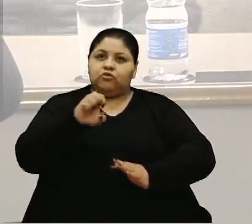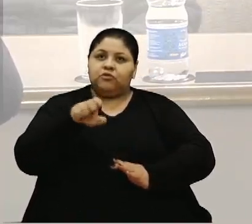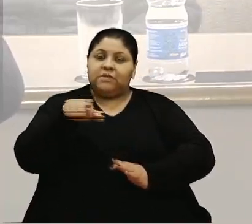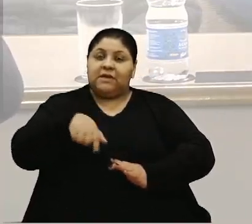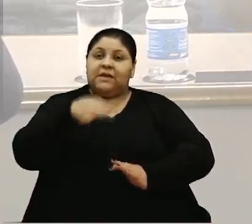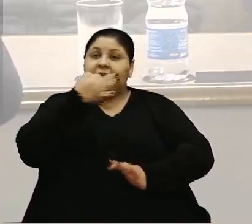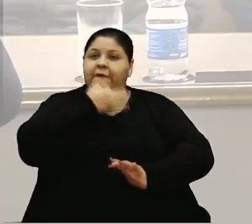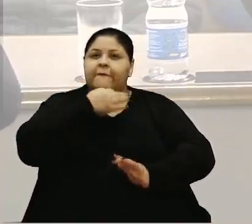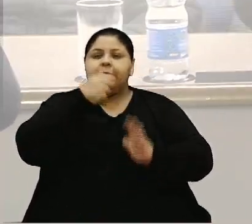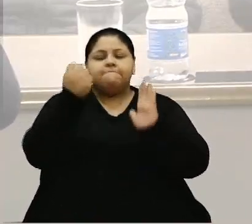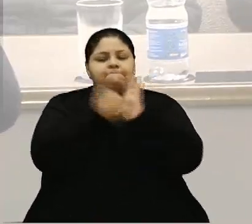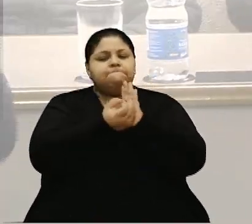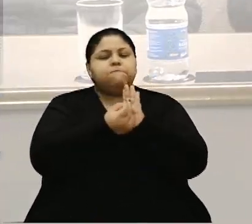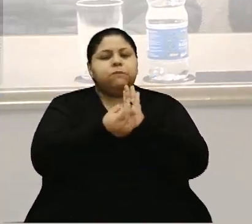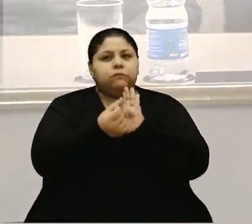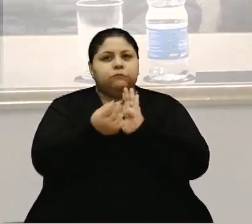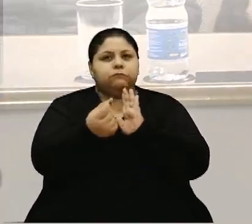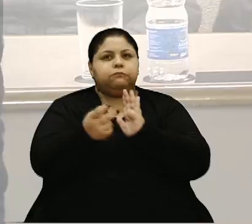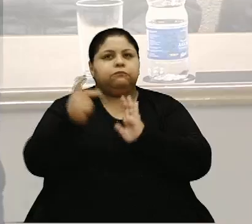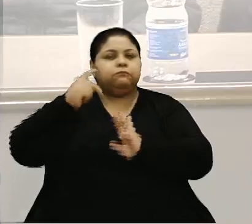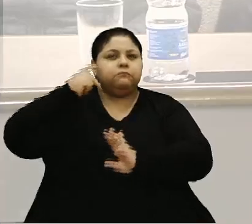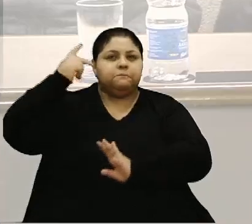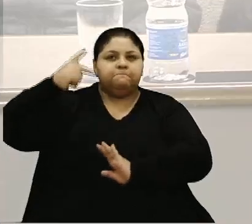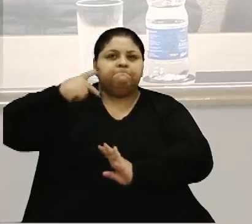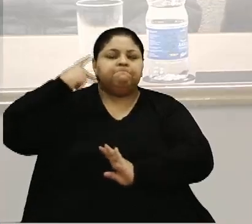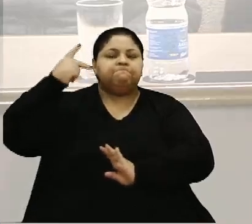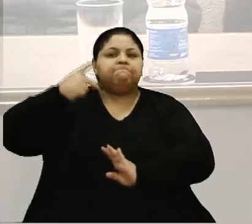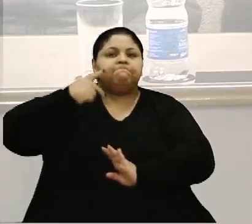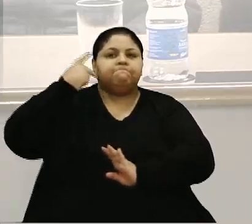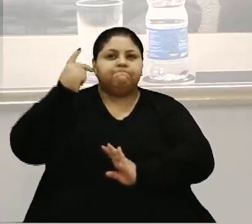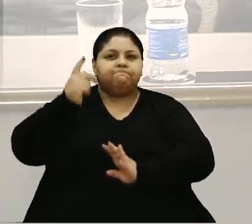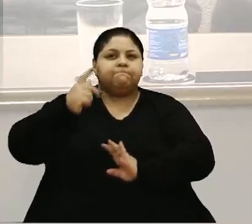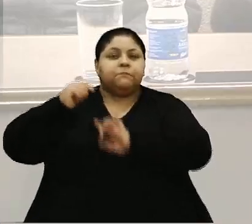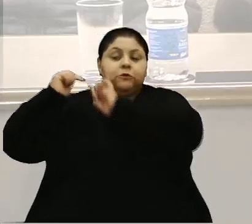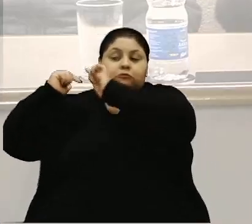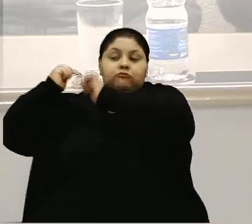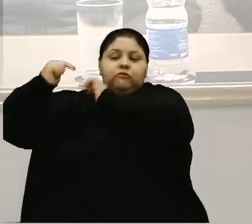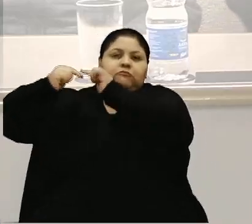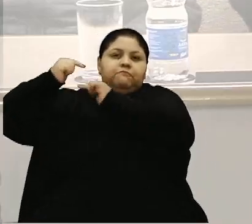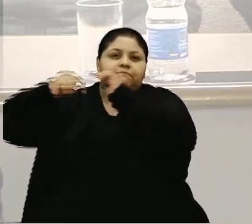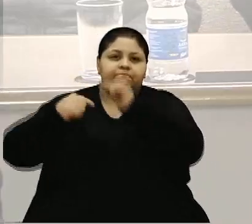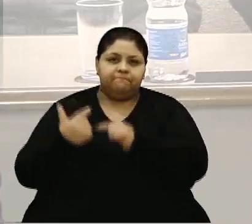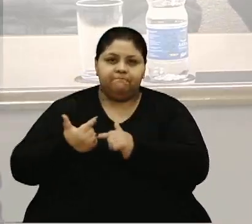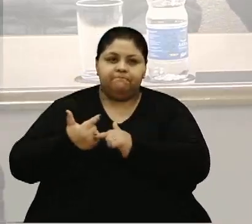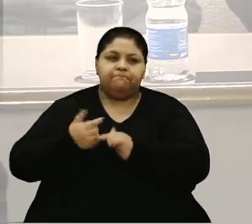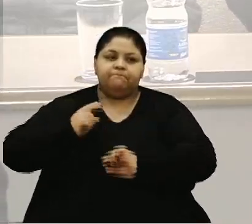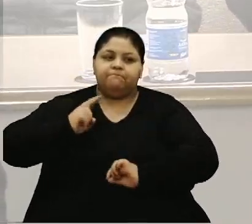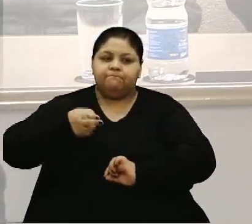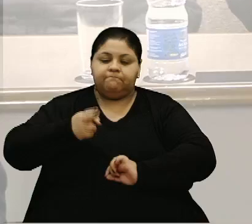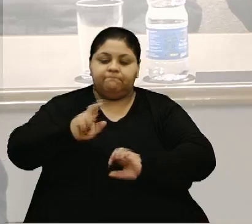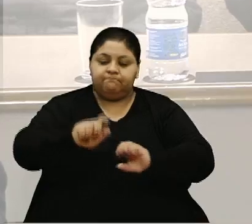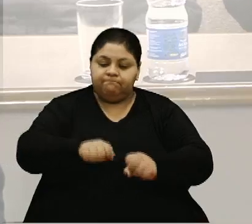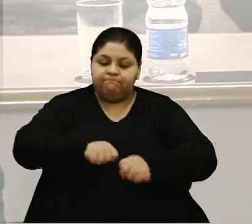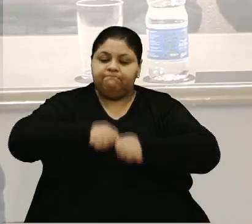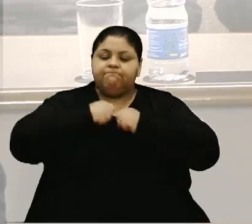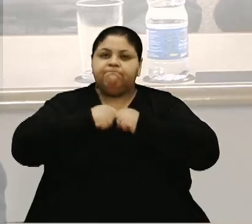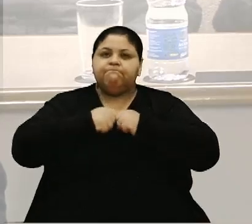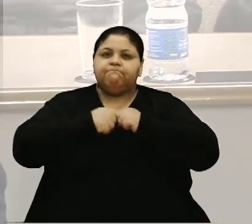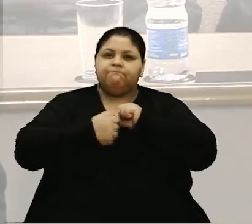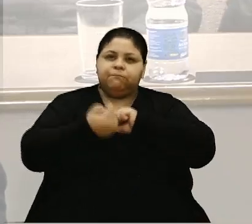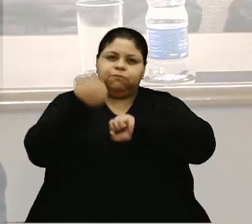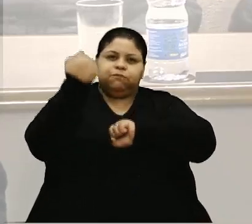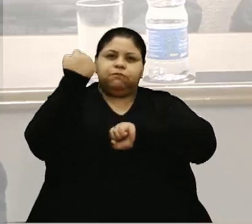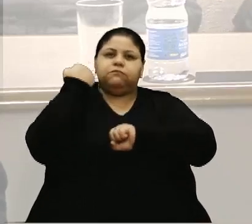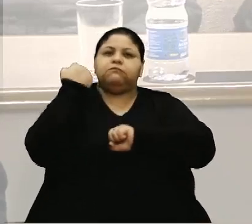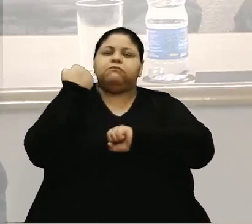deixou um legado na política e um grande legado no tradicionalismo, sempre defendendo as nossas raízes,